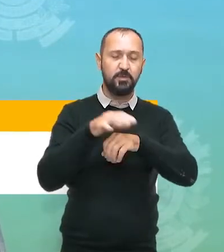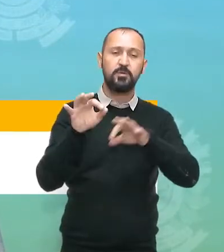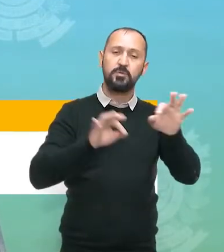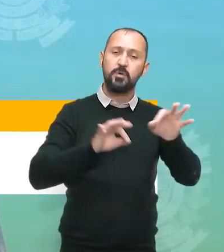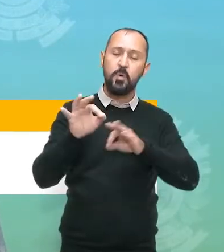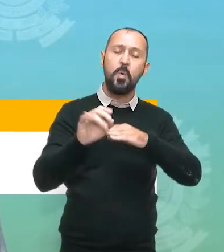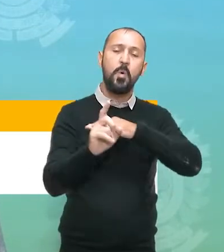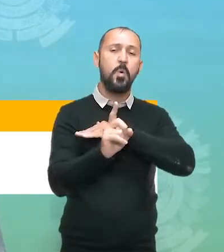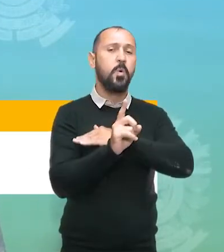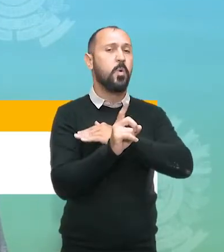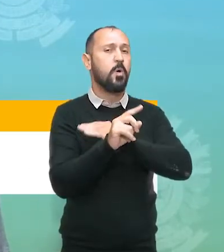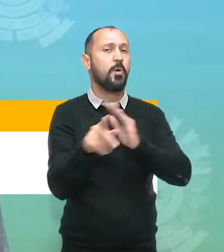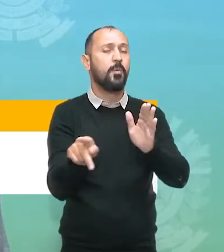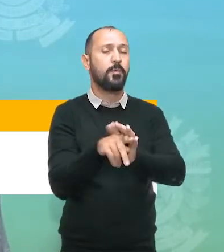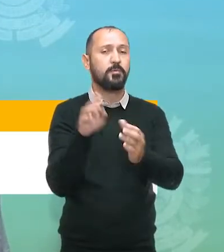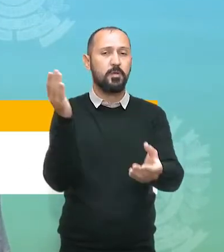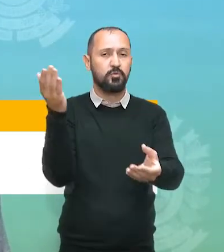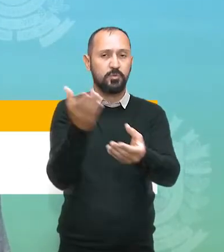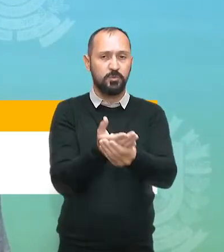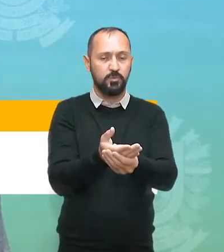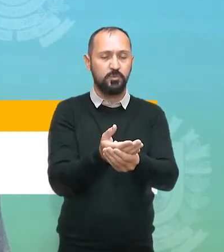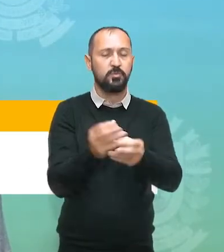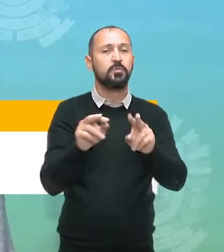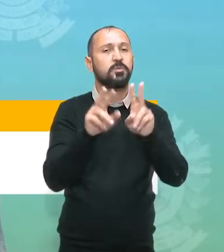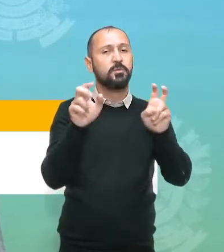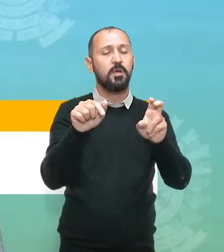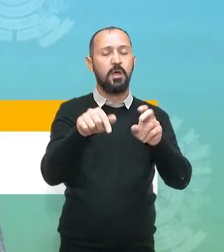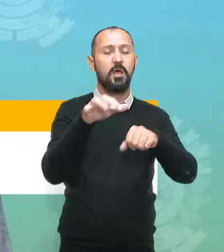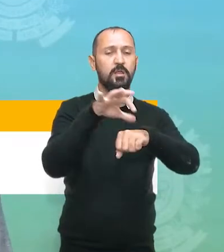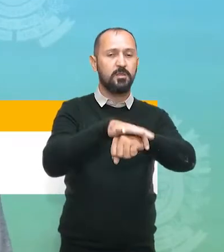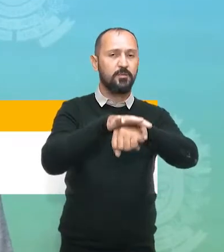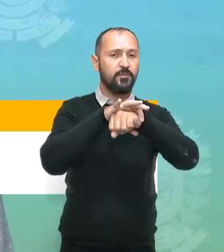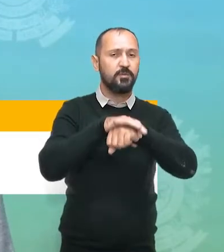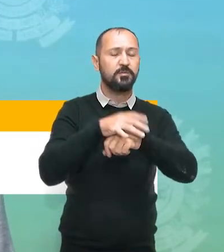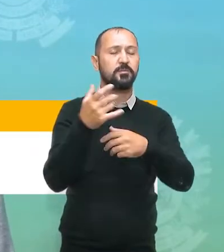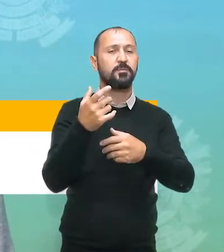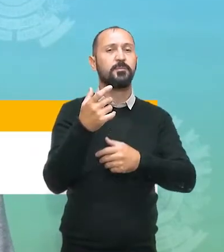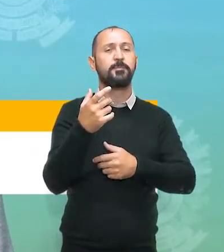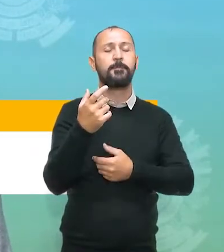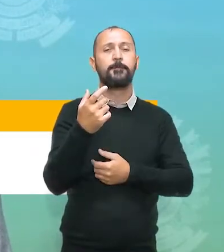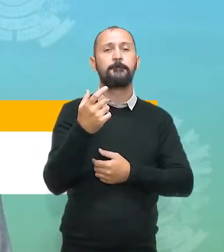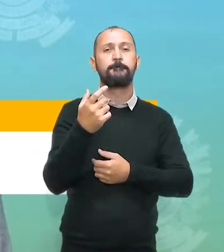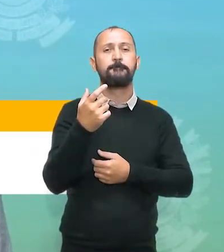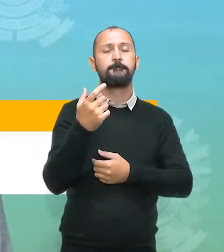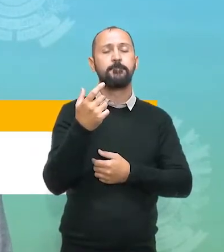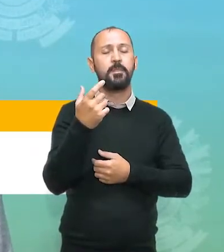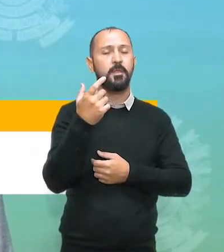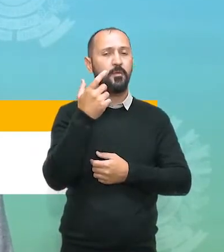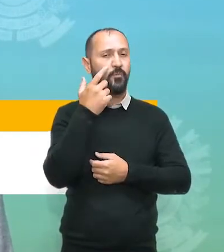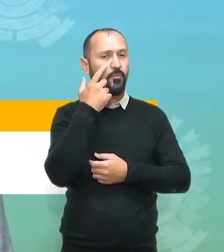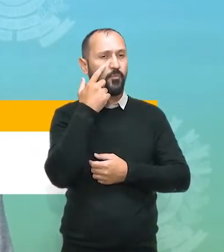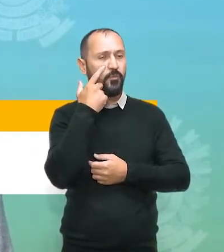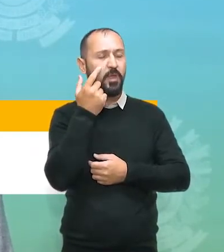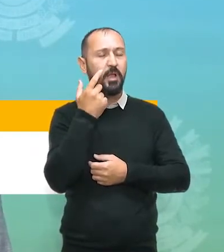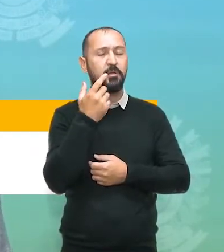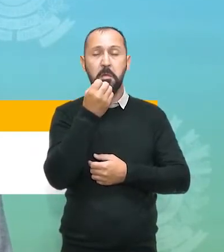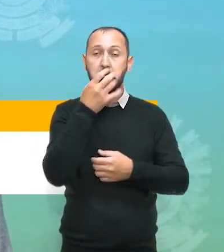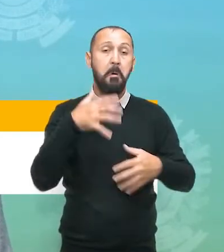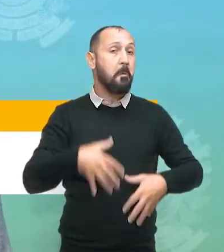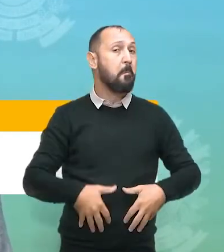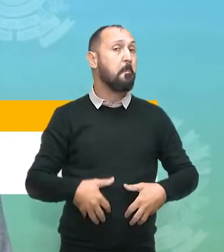ajuizamos frequentemente ajuizamos ações sobre isso a defensoria ver com muito